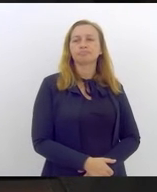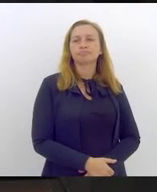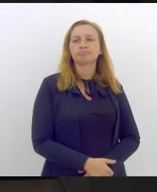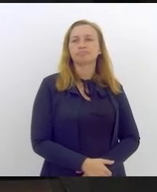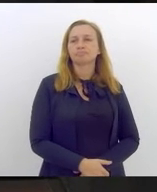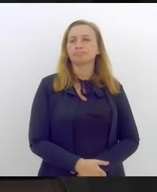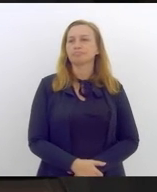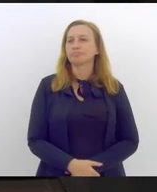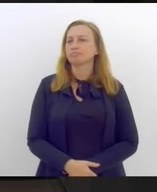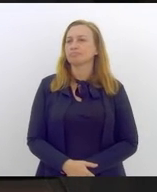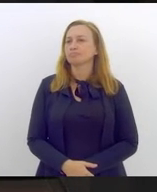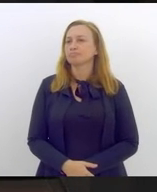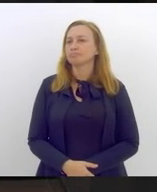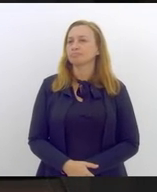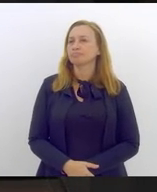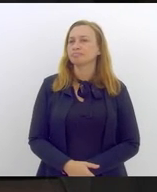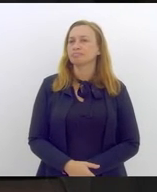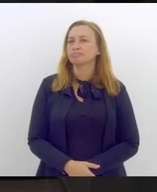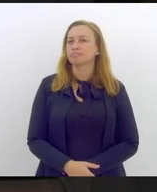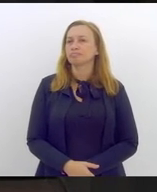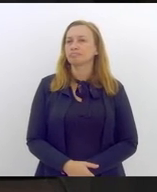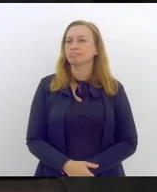que já estimadamente